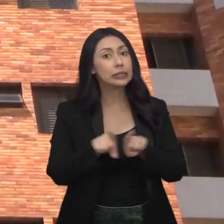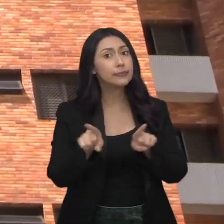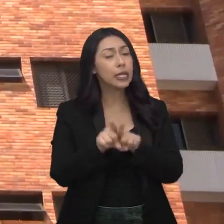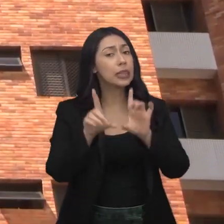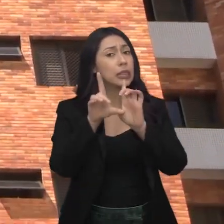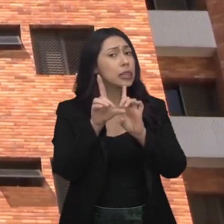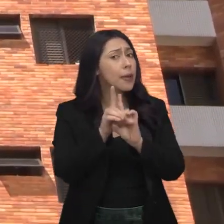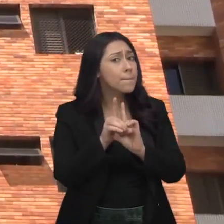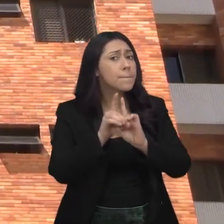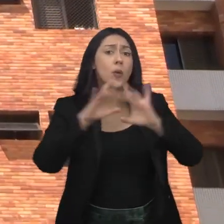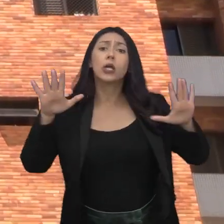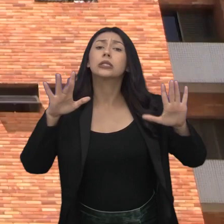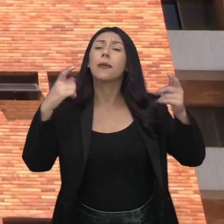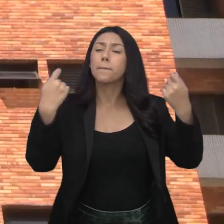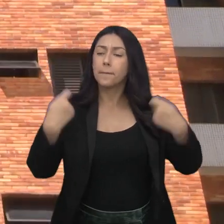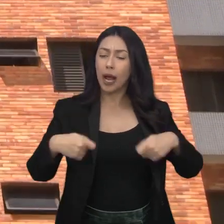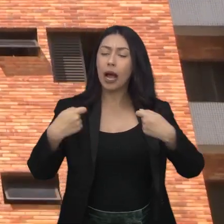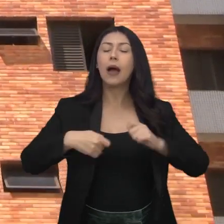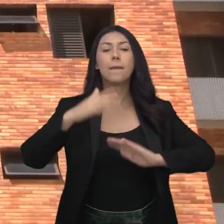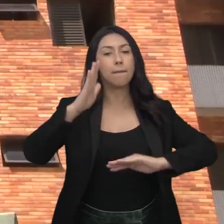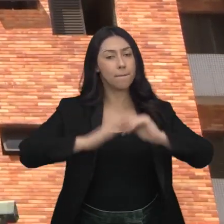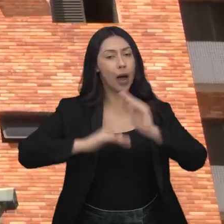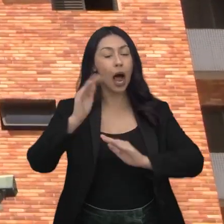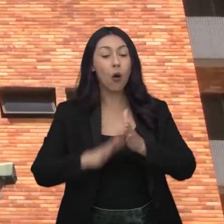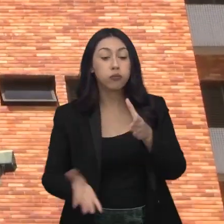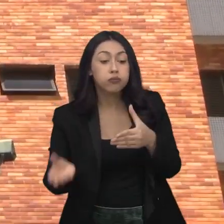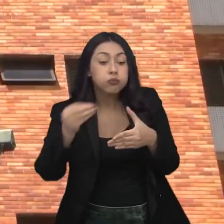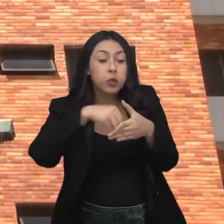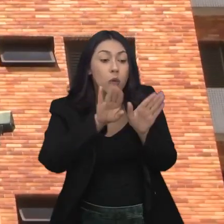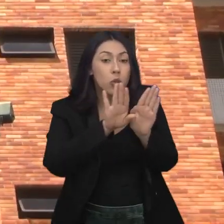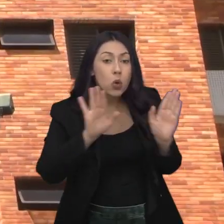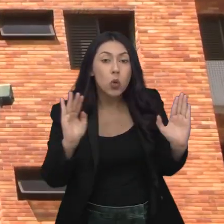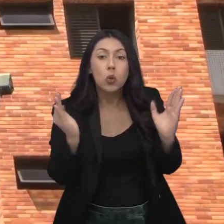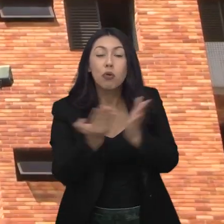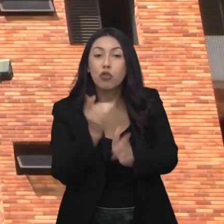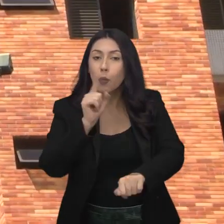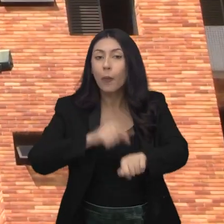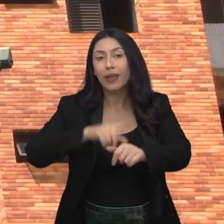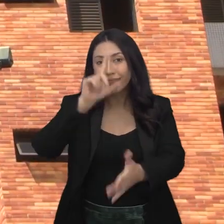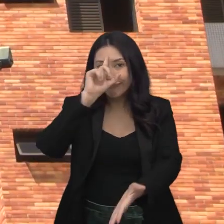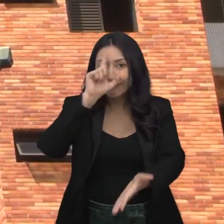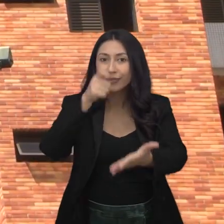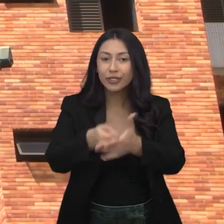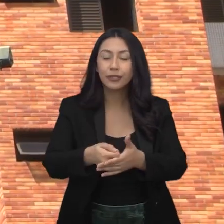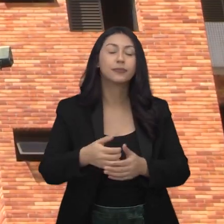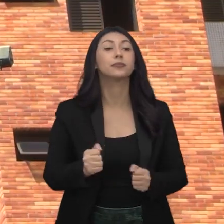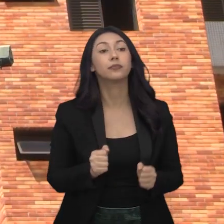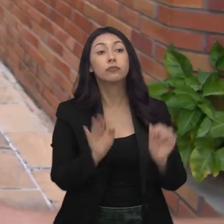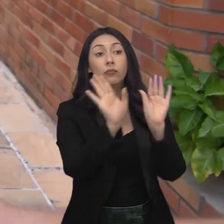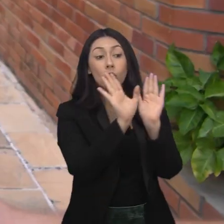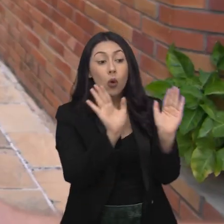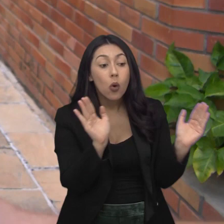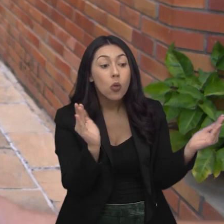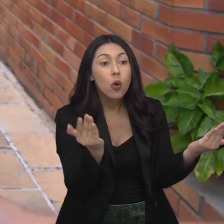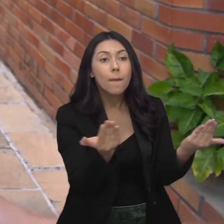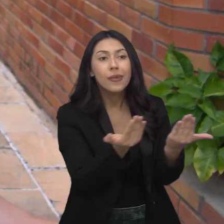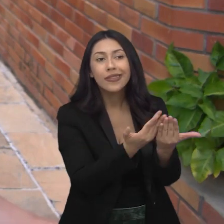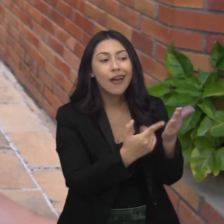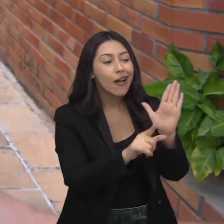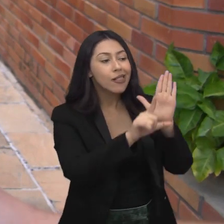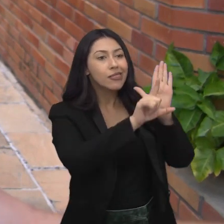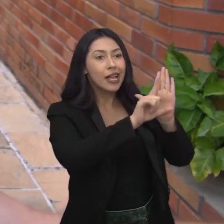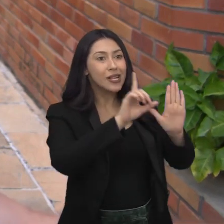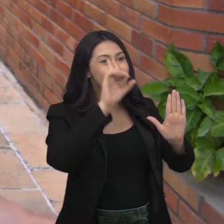em sociedade também é colocada em prática dentro dos condomínios quando decisões precisam ser tomadas. No condomínio, a